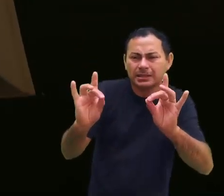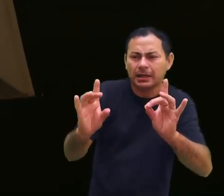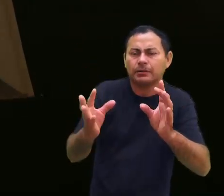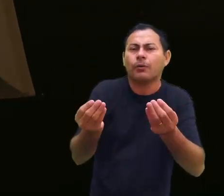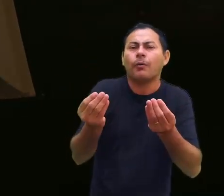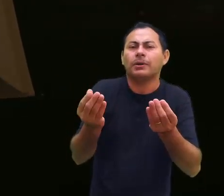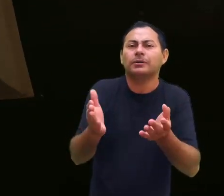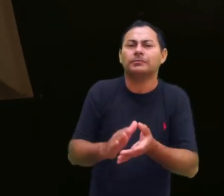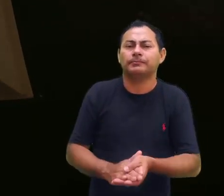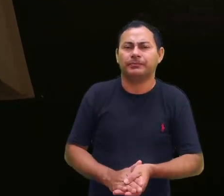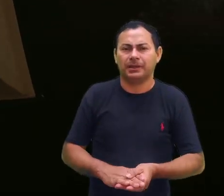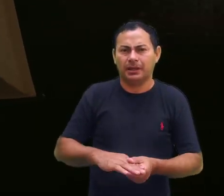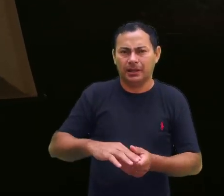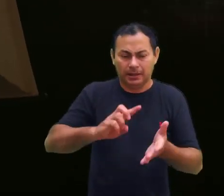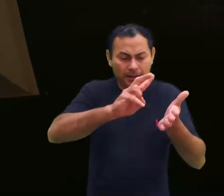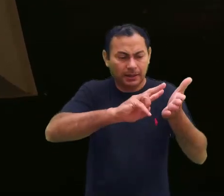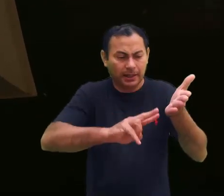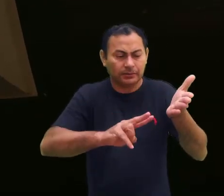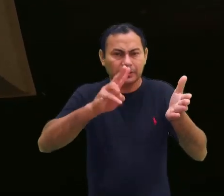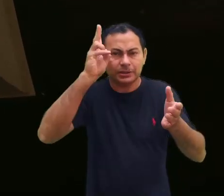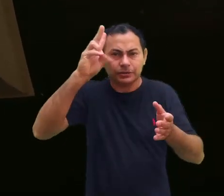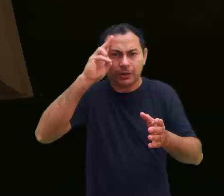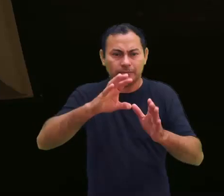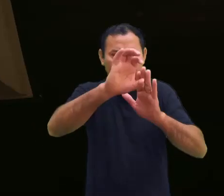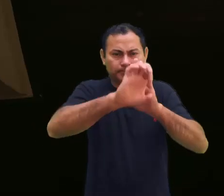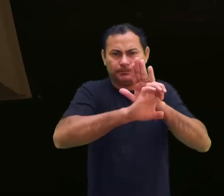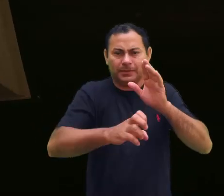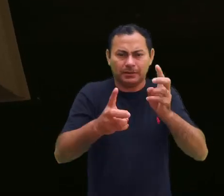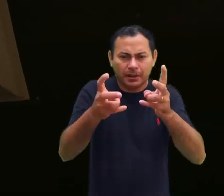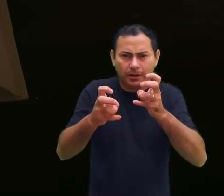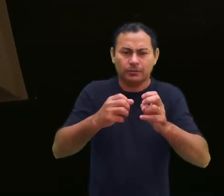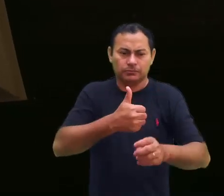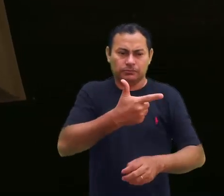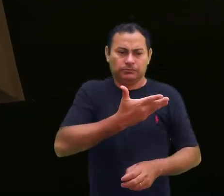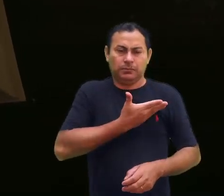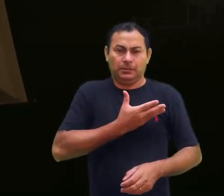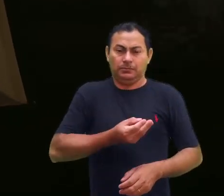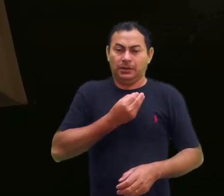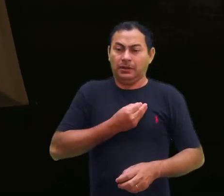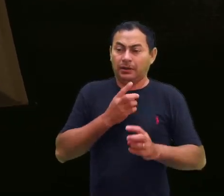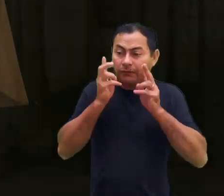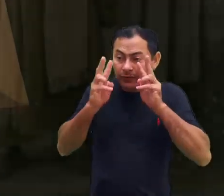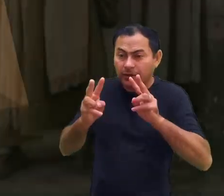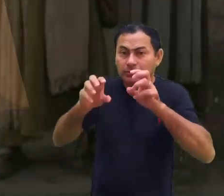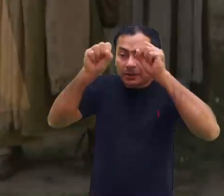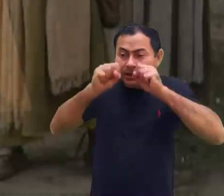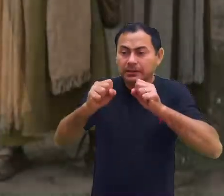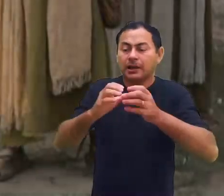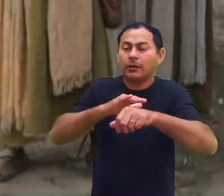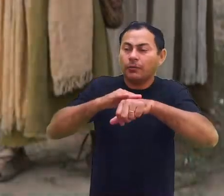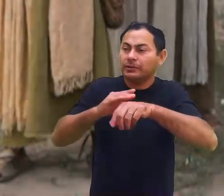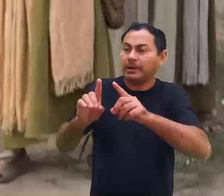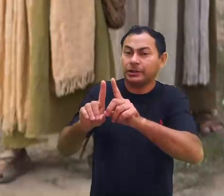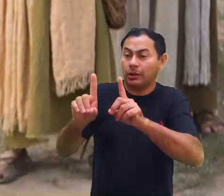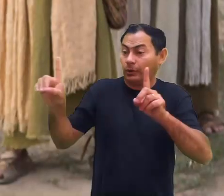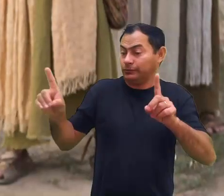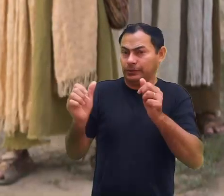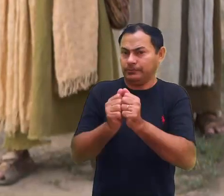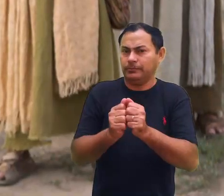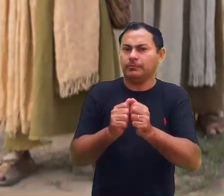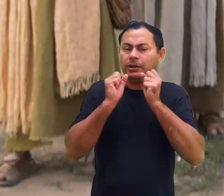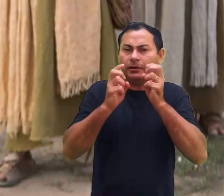pequeno detalhe. Lendo essa história nos evangelhos, percebemos que os apóstolos presenciaram esta conversa, mas de